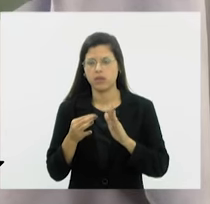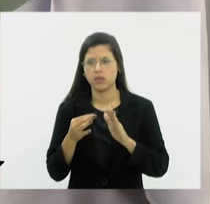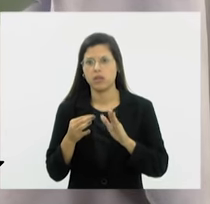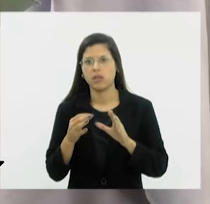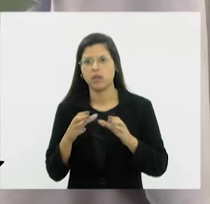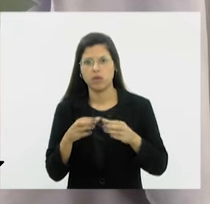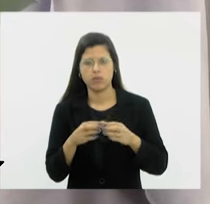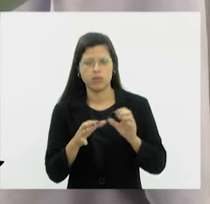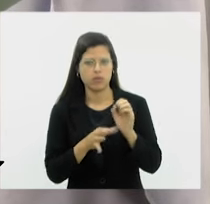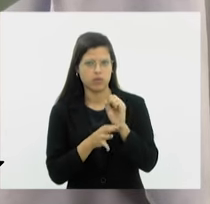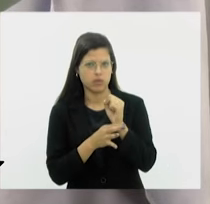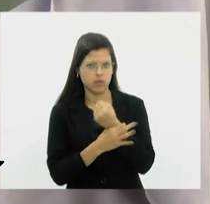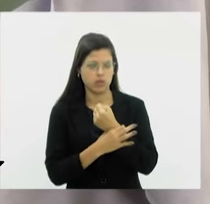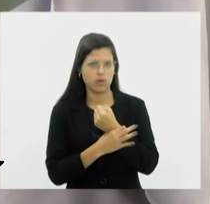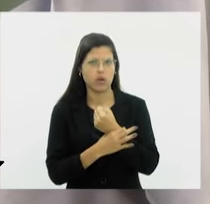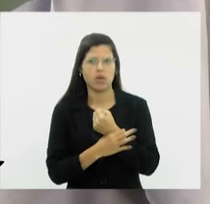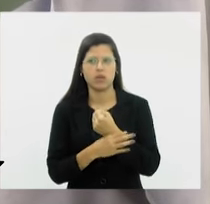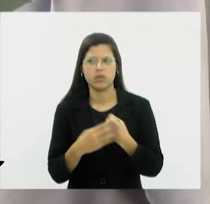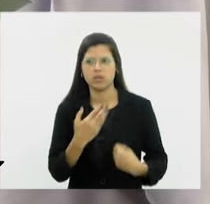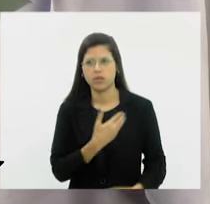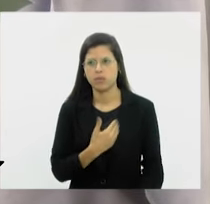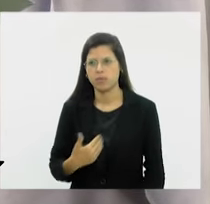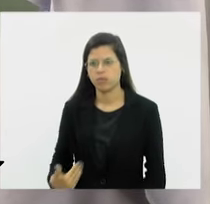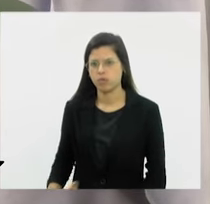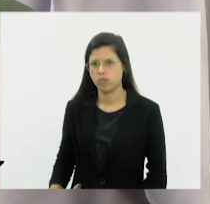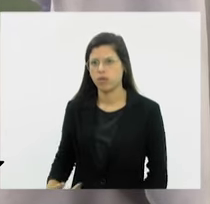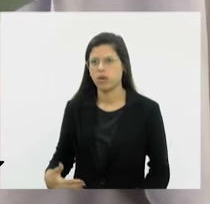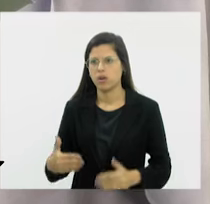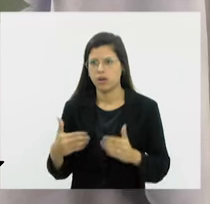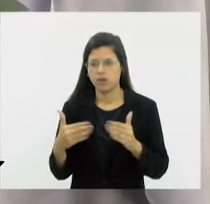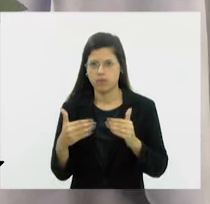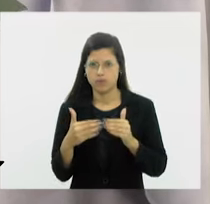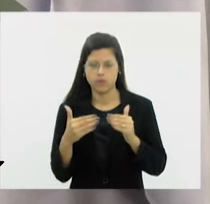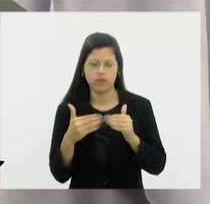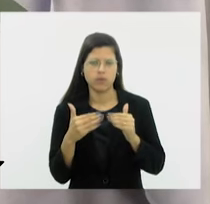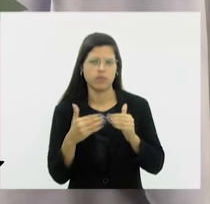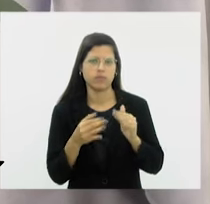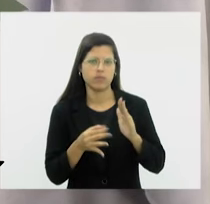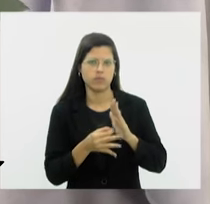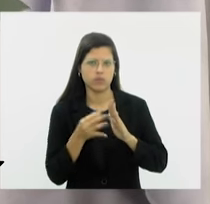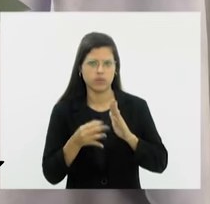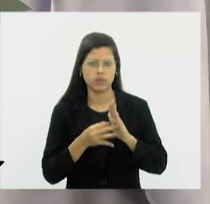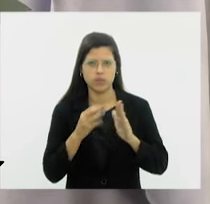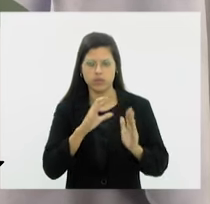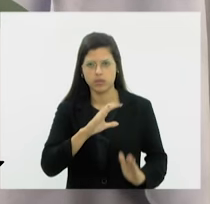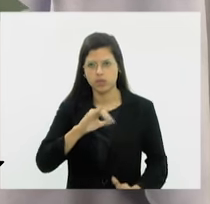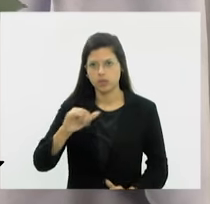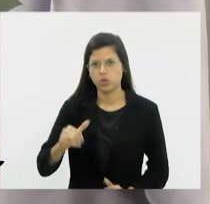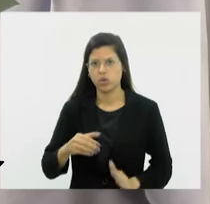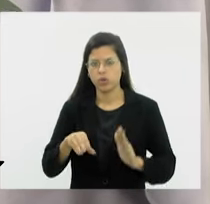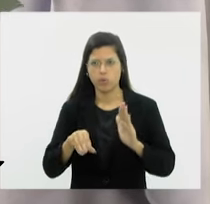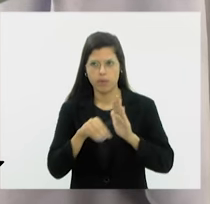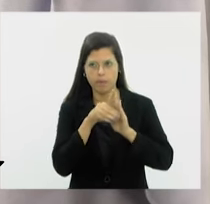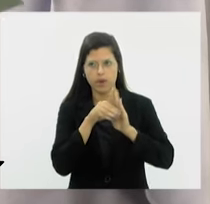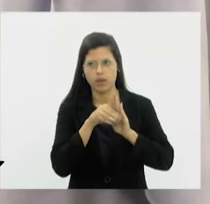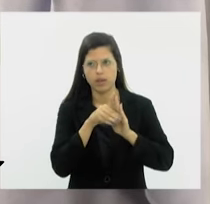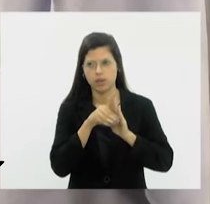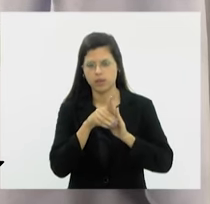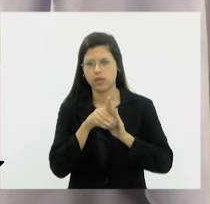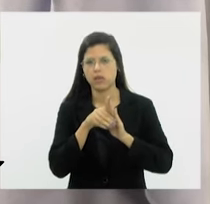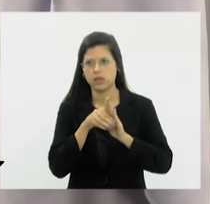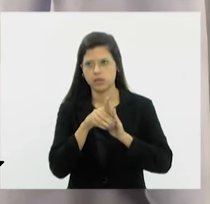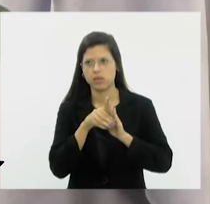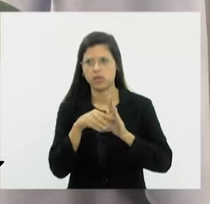Segurança Pública foi favorável ao parecer da Comissão de Constituição e Justiça com emendas. Então, recebeu